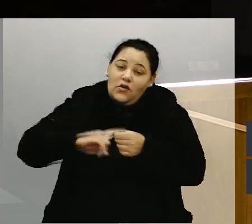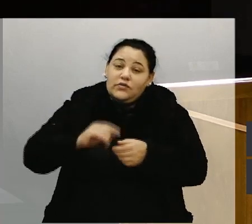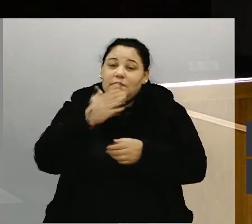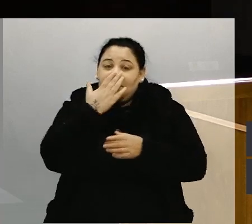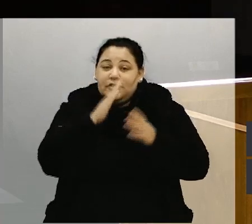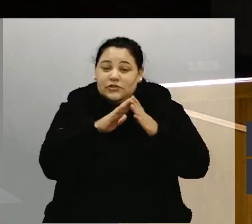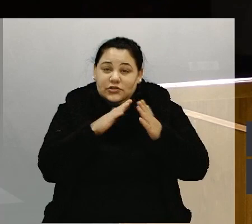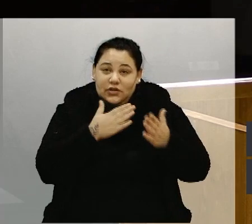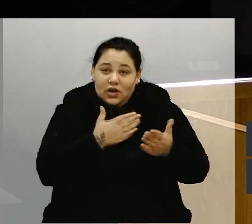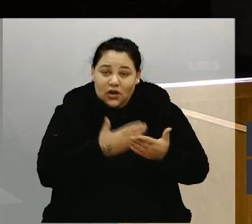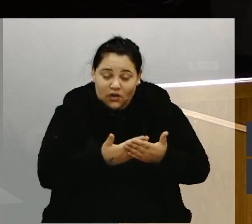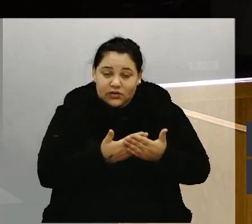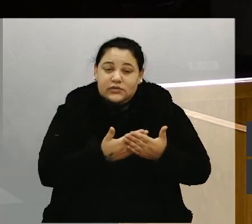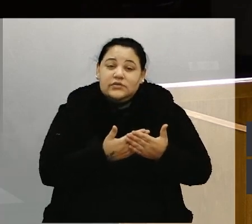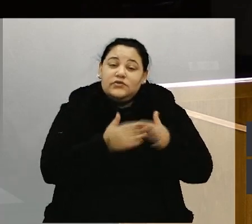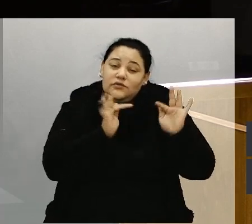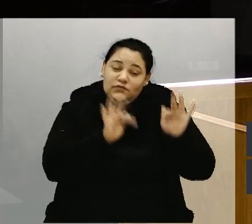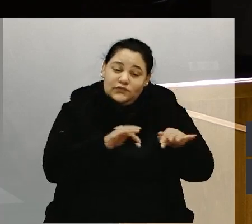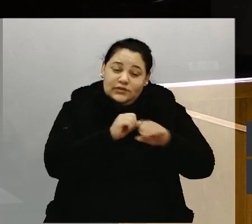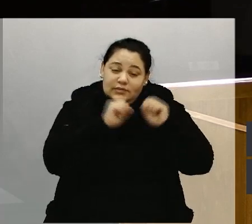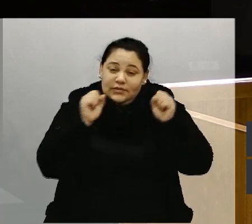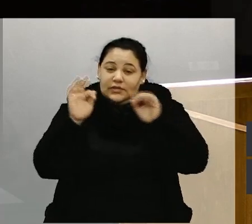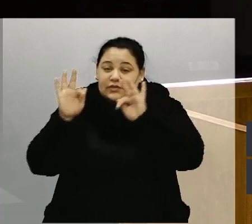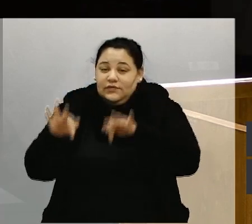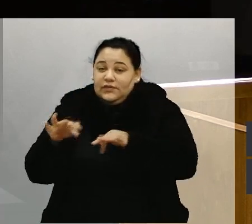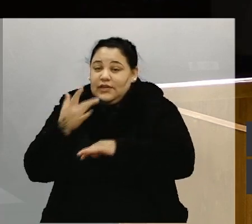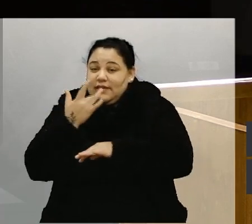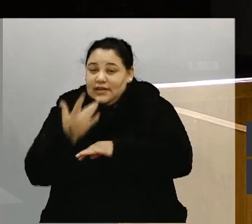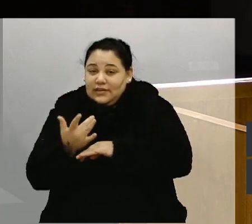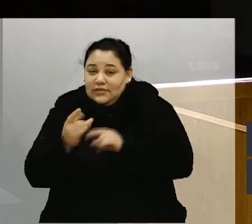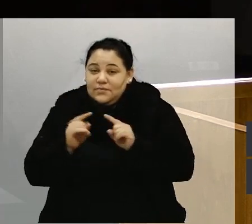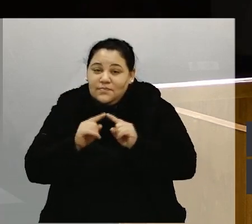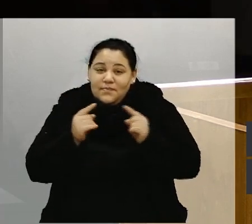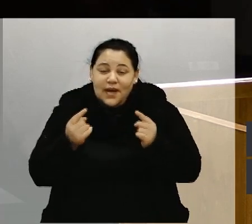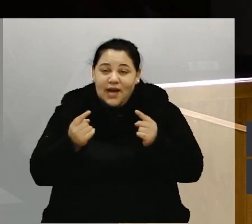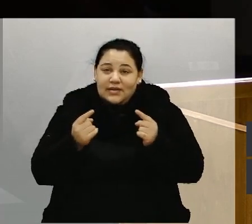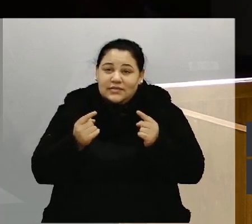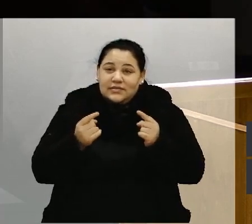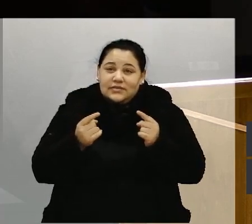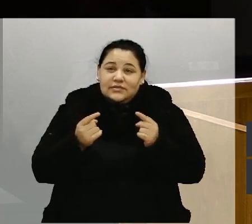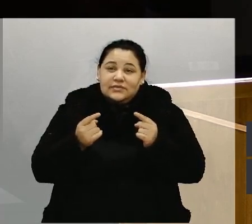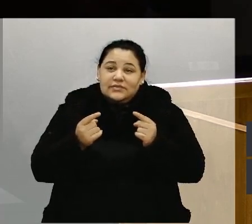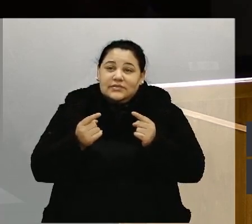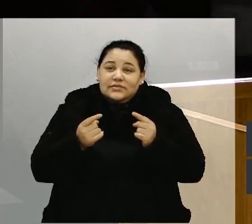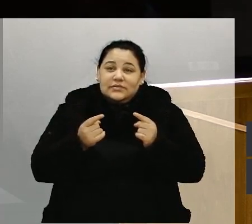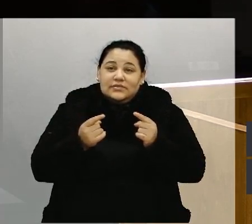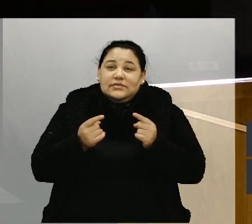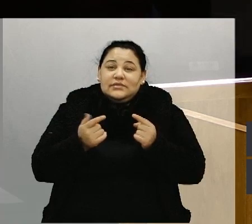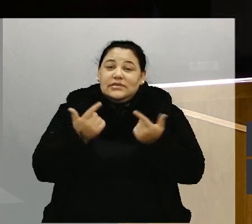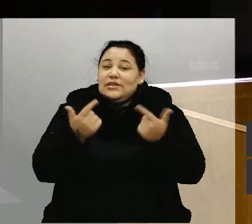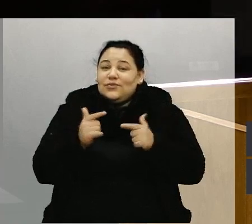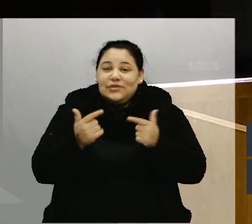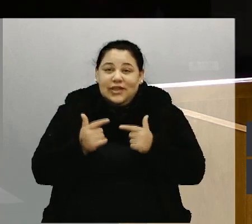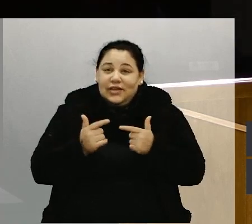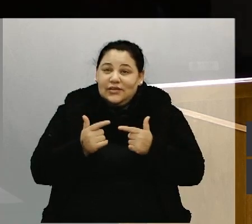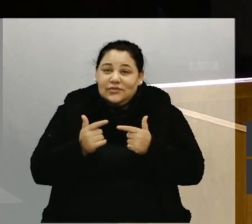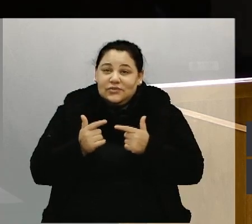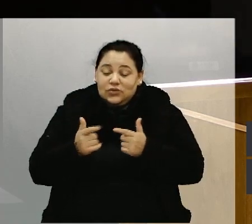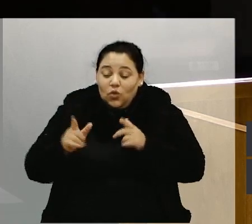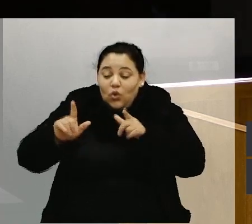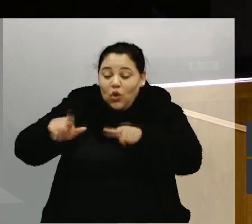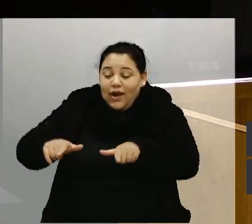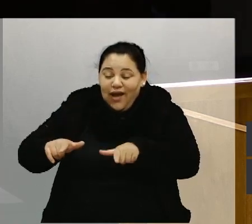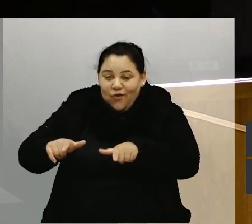no final da manhã e no final da tarde. Só que não há nenhum refúgio para que a gurizada permaneça até que seus